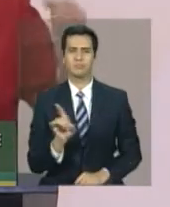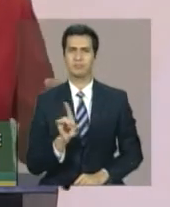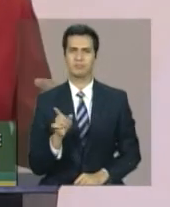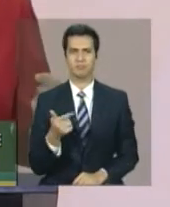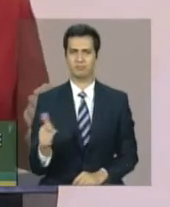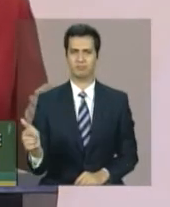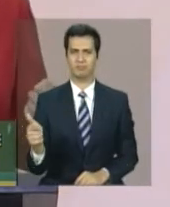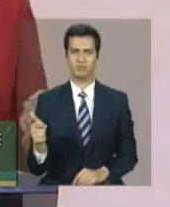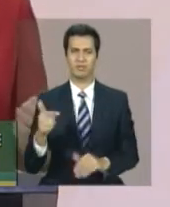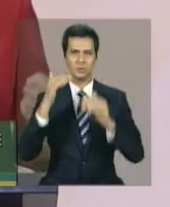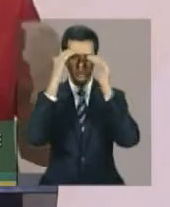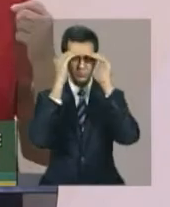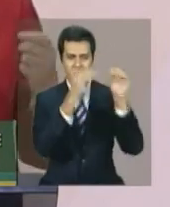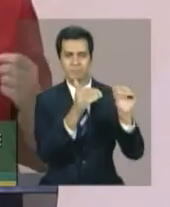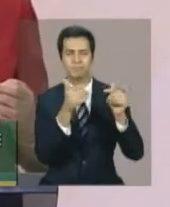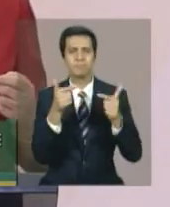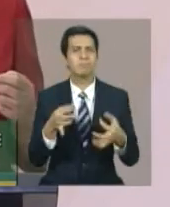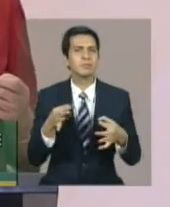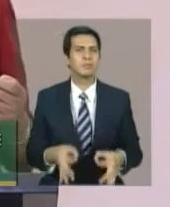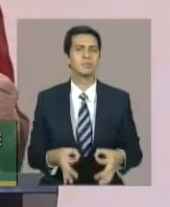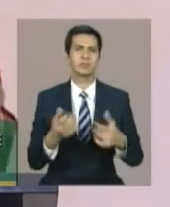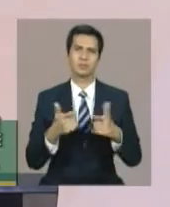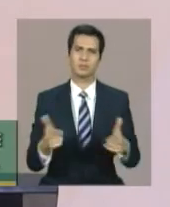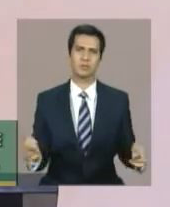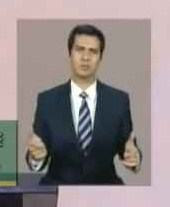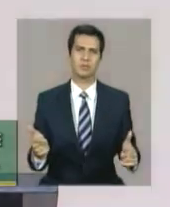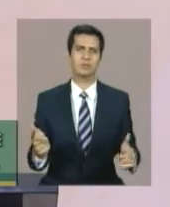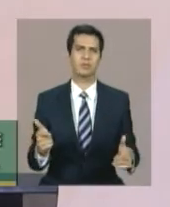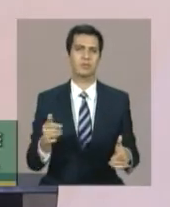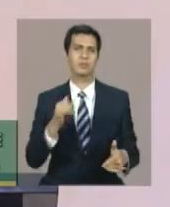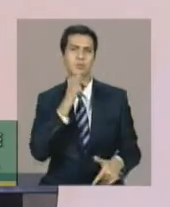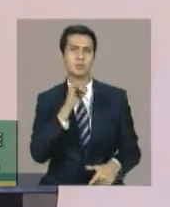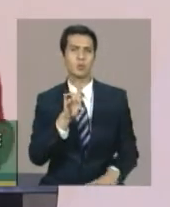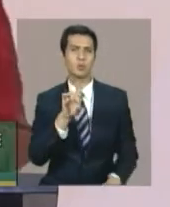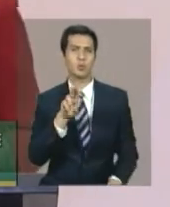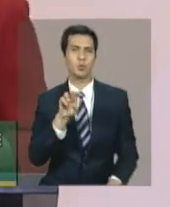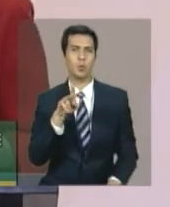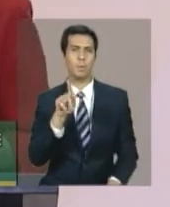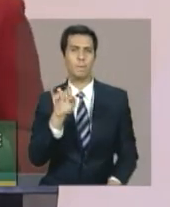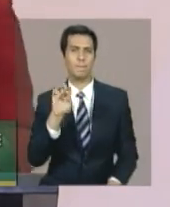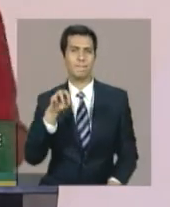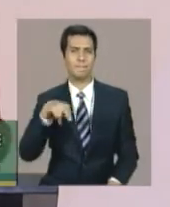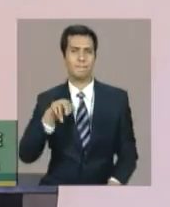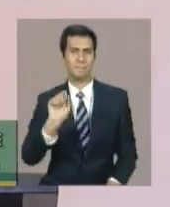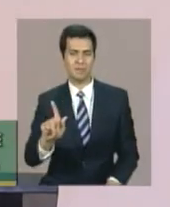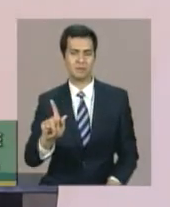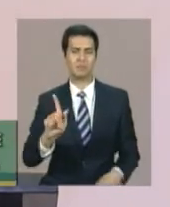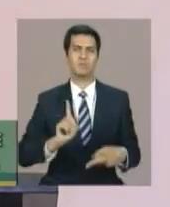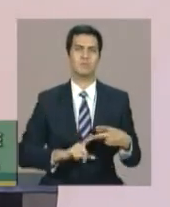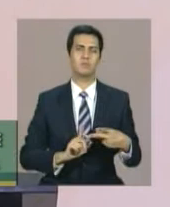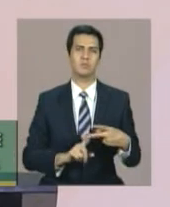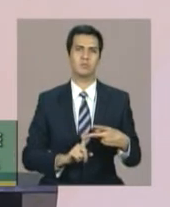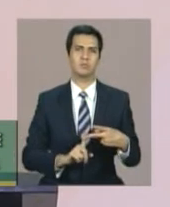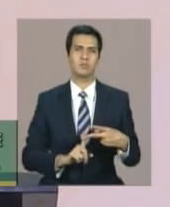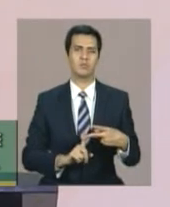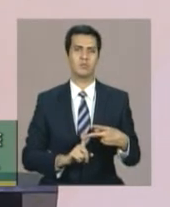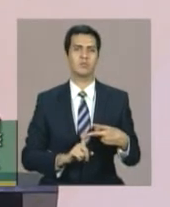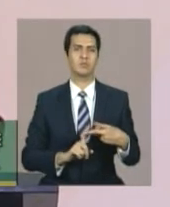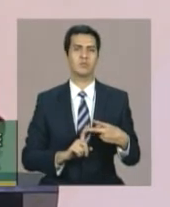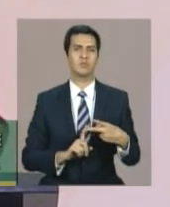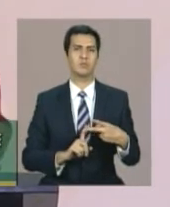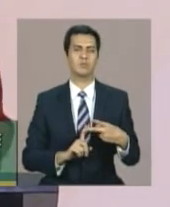muito pouco leal, através de práticas como o dumping, através de práticas como o